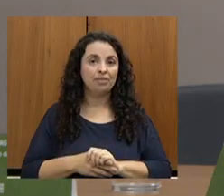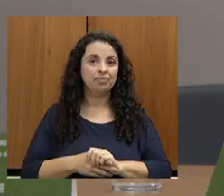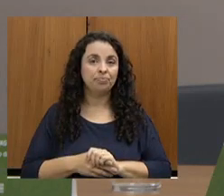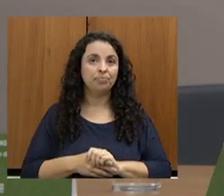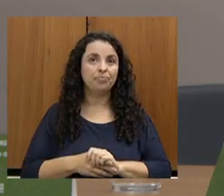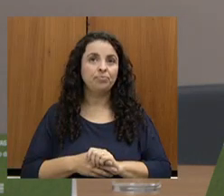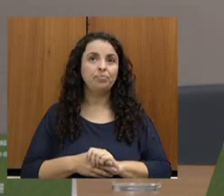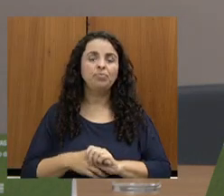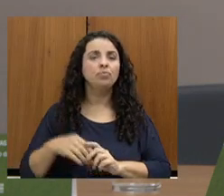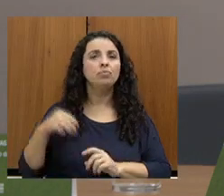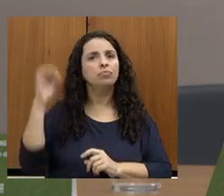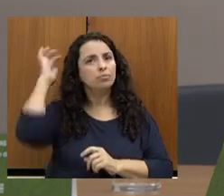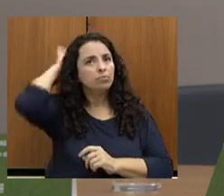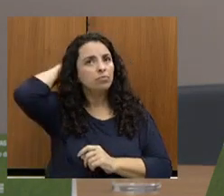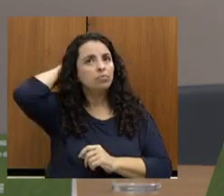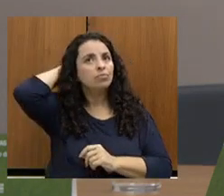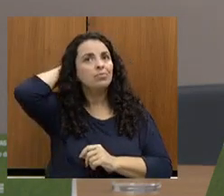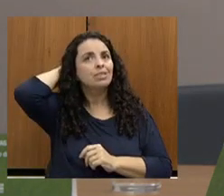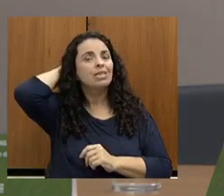aula, nota 10.